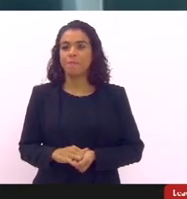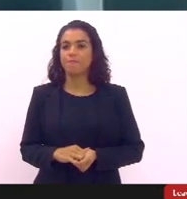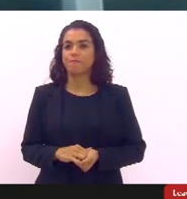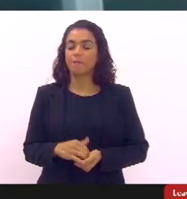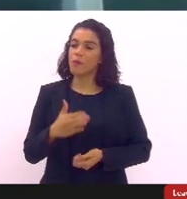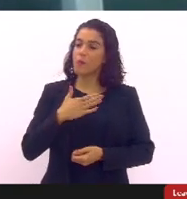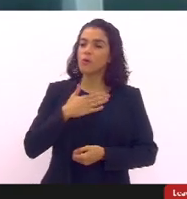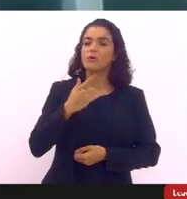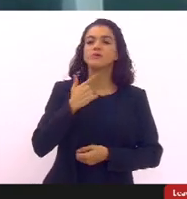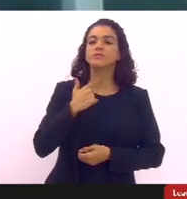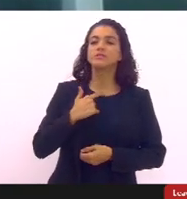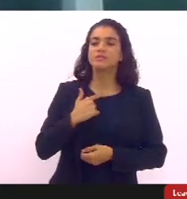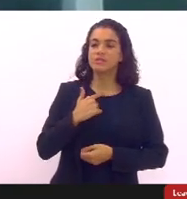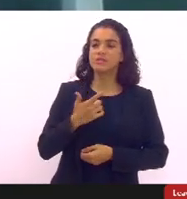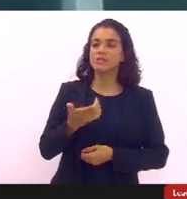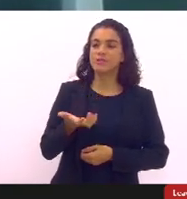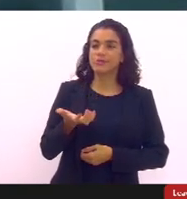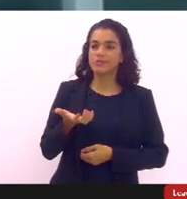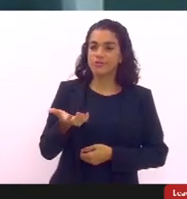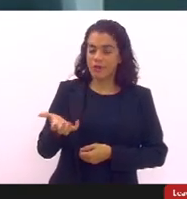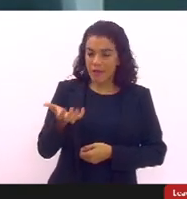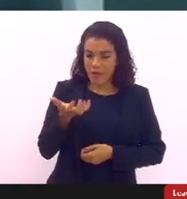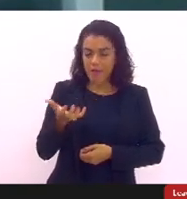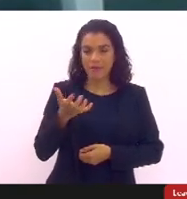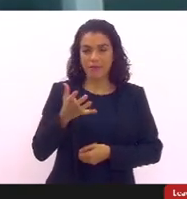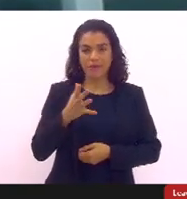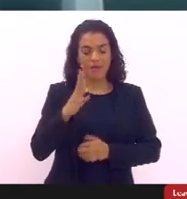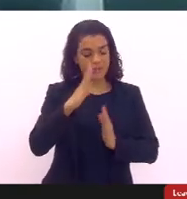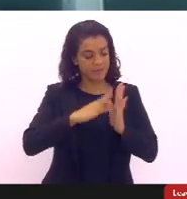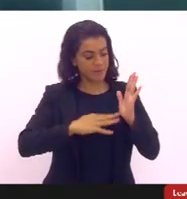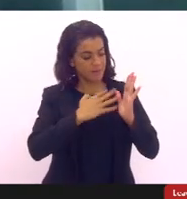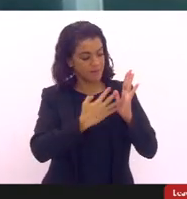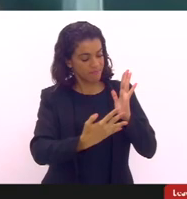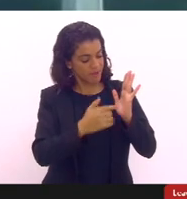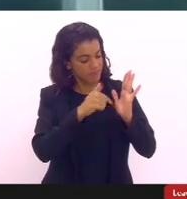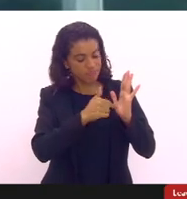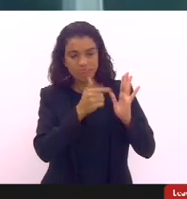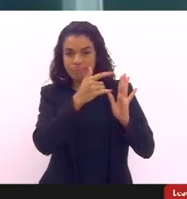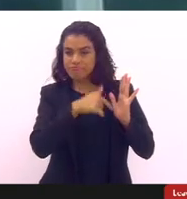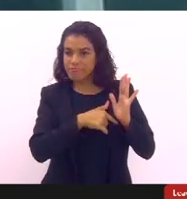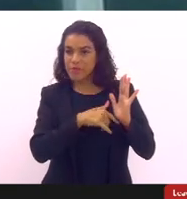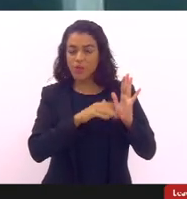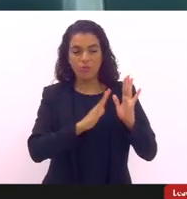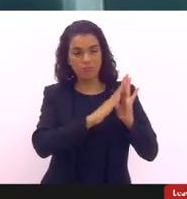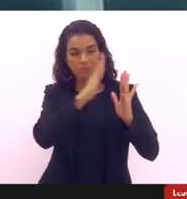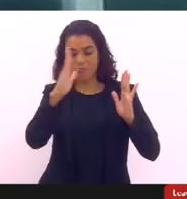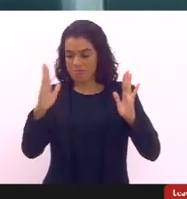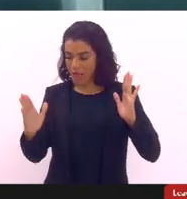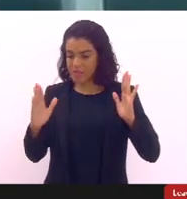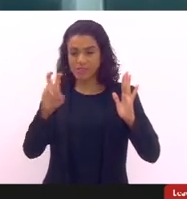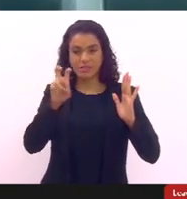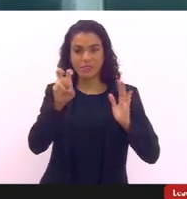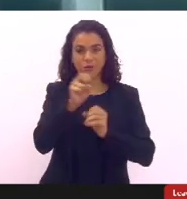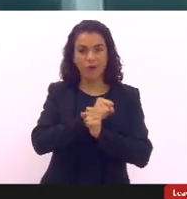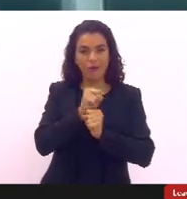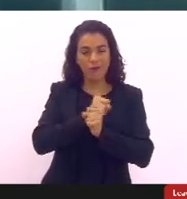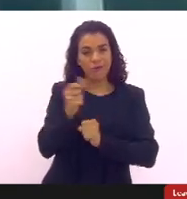Nosso desejo é que esse plano seja realmente, no final de 5 anos, a gente tenha